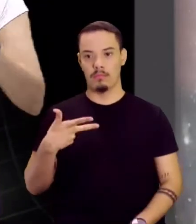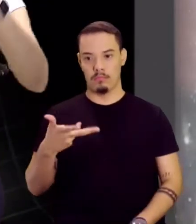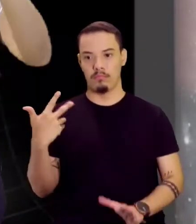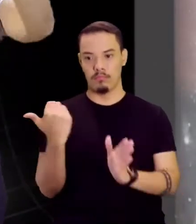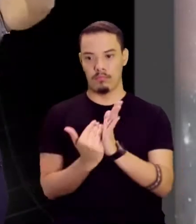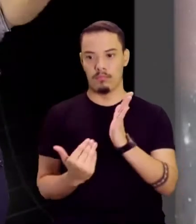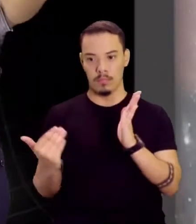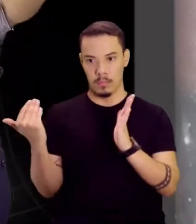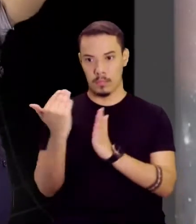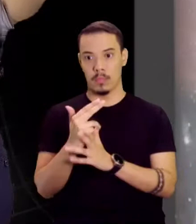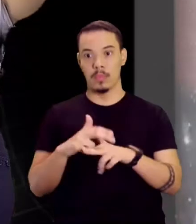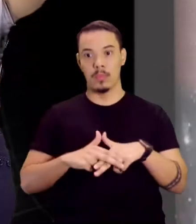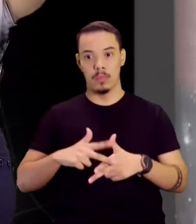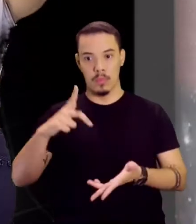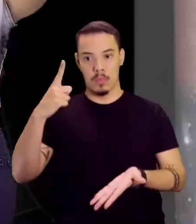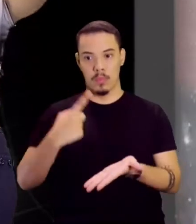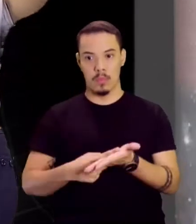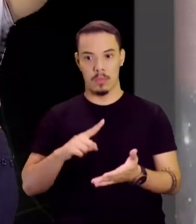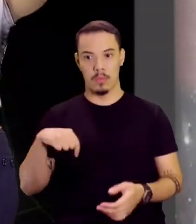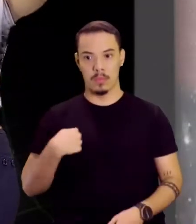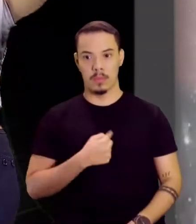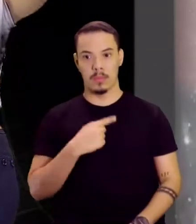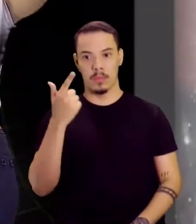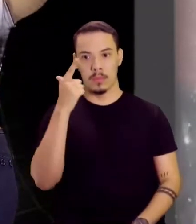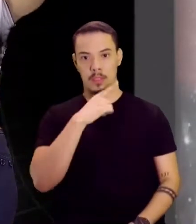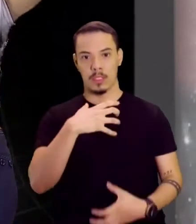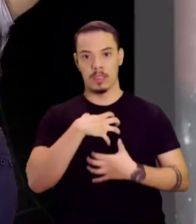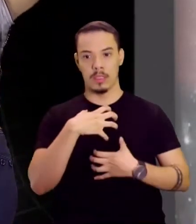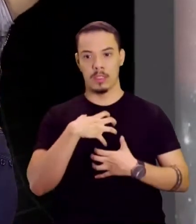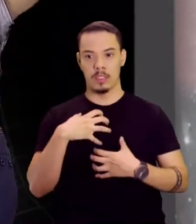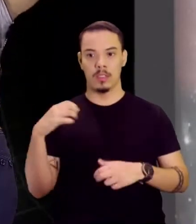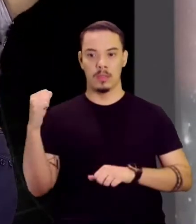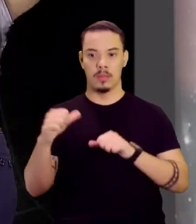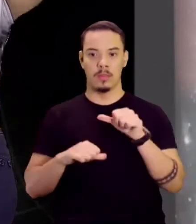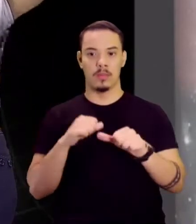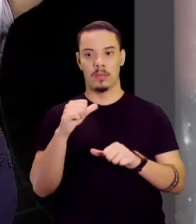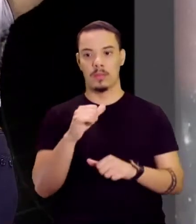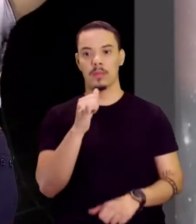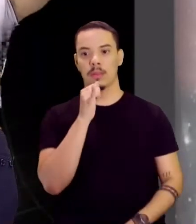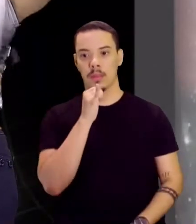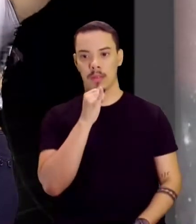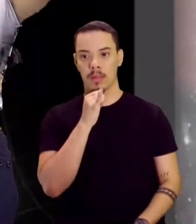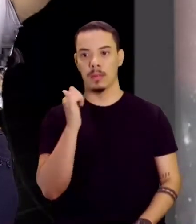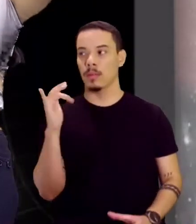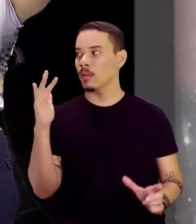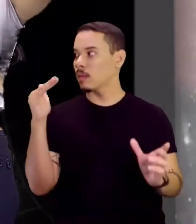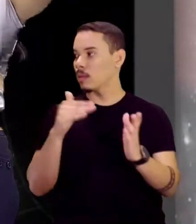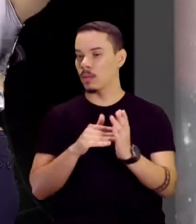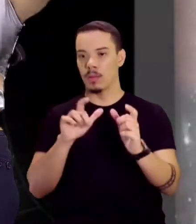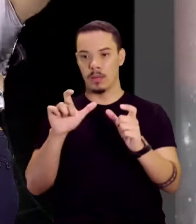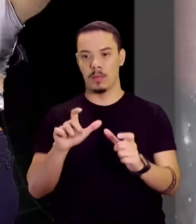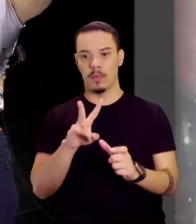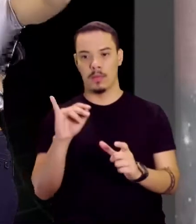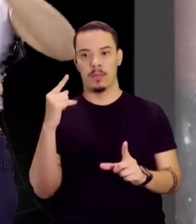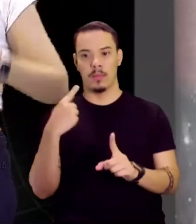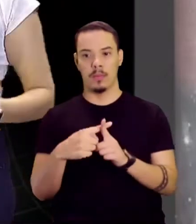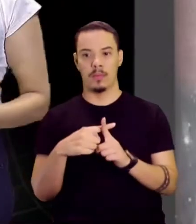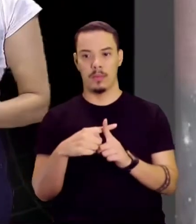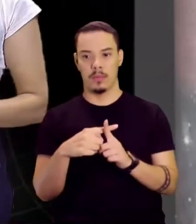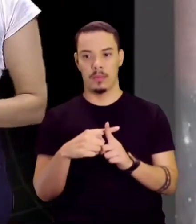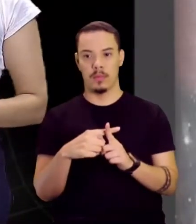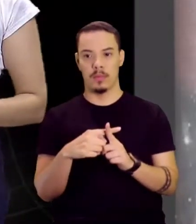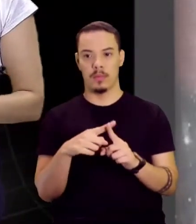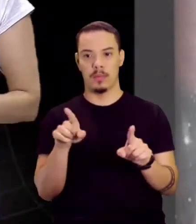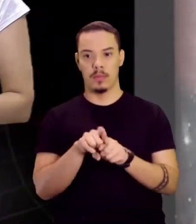Né? Então, por convenção, a gente adota o sentido da trajetória, por exemplo, como sendo daqui até o solo, né, Décio? Positivo, né? Positivo, onde a